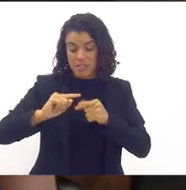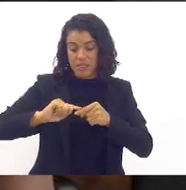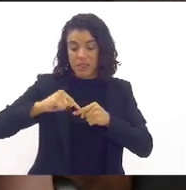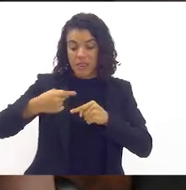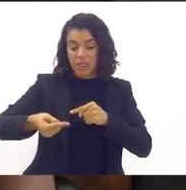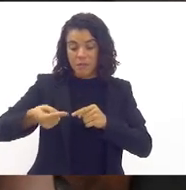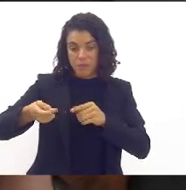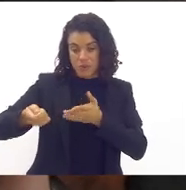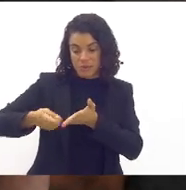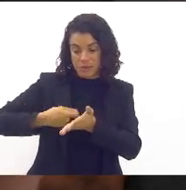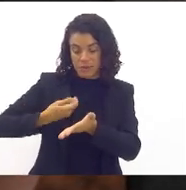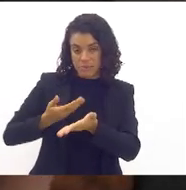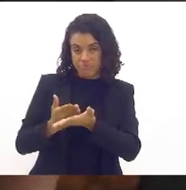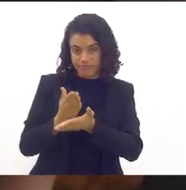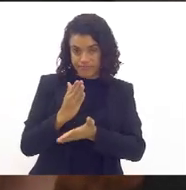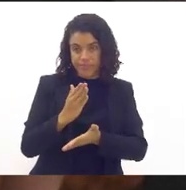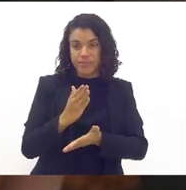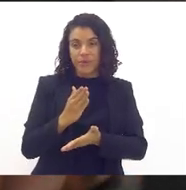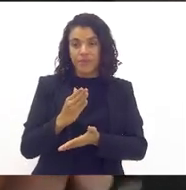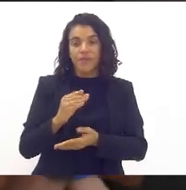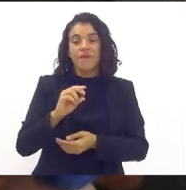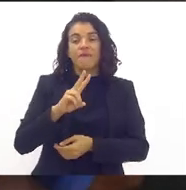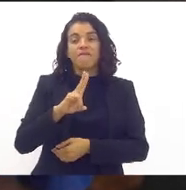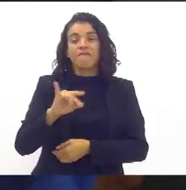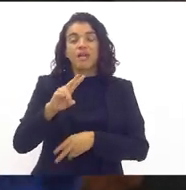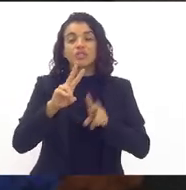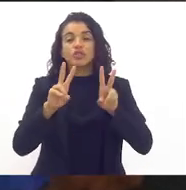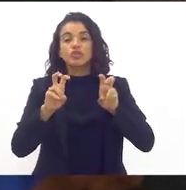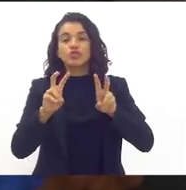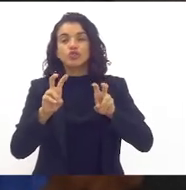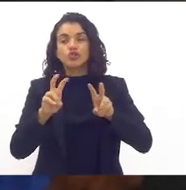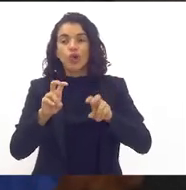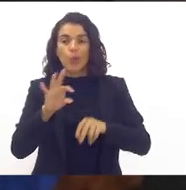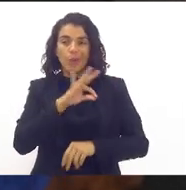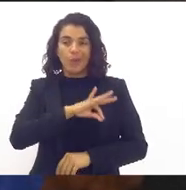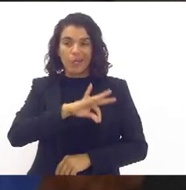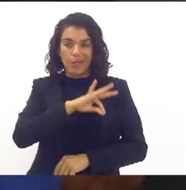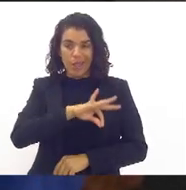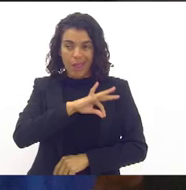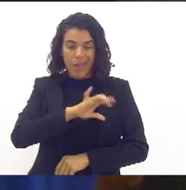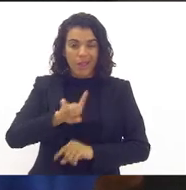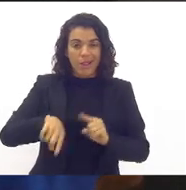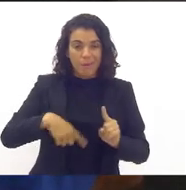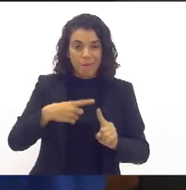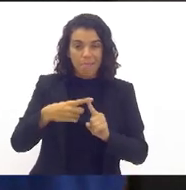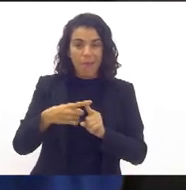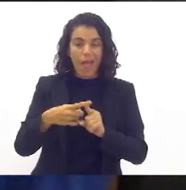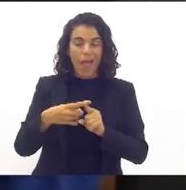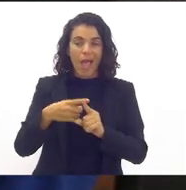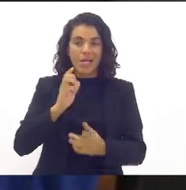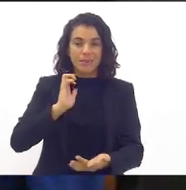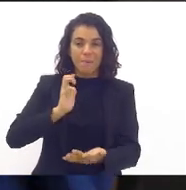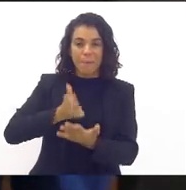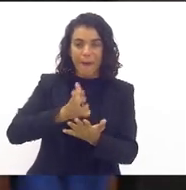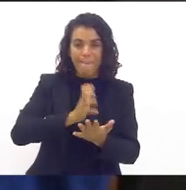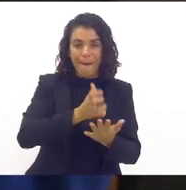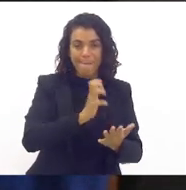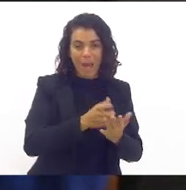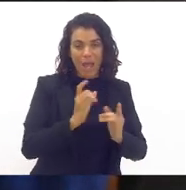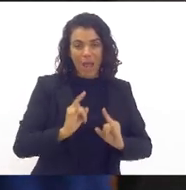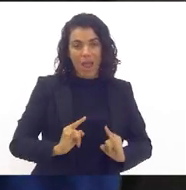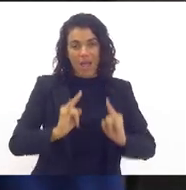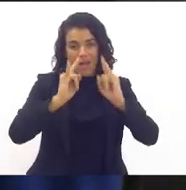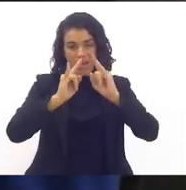Nacional vai receber a reforma sobre a renda e patrimônio. E aí entra o